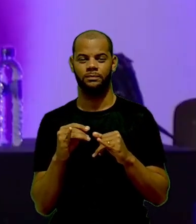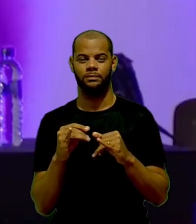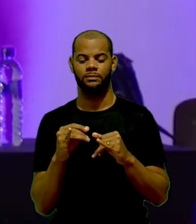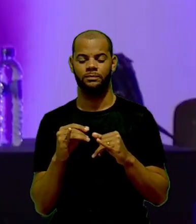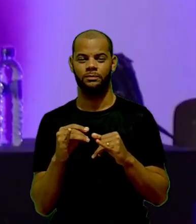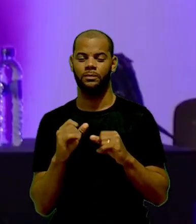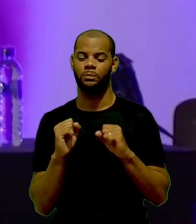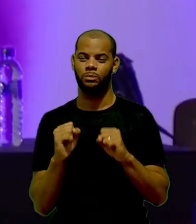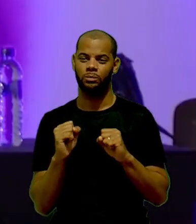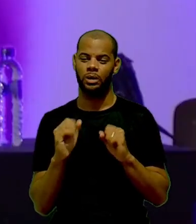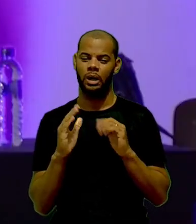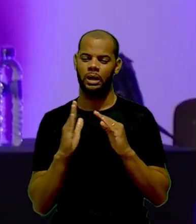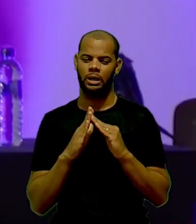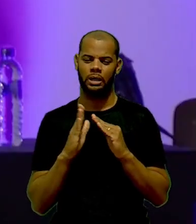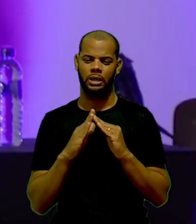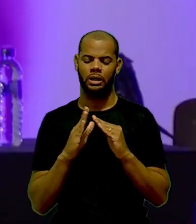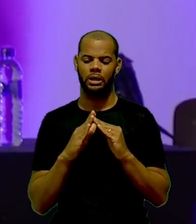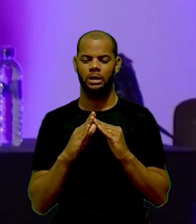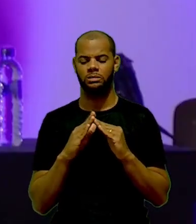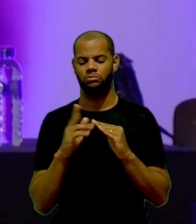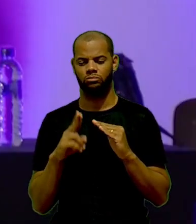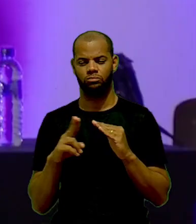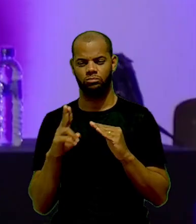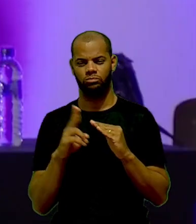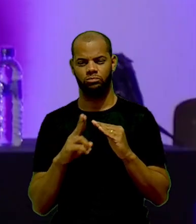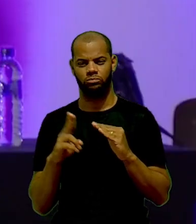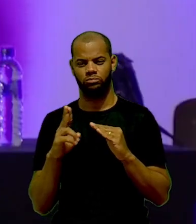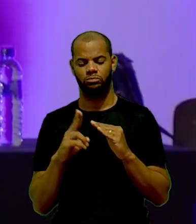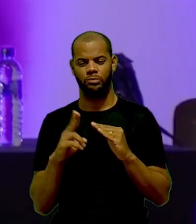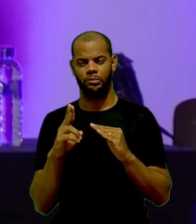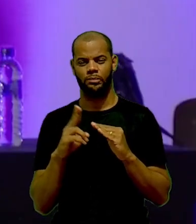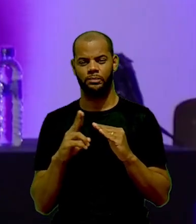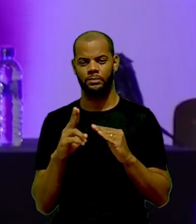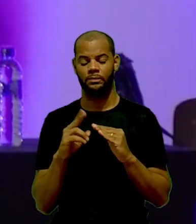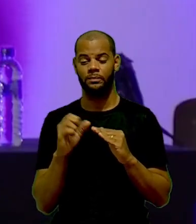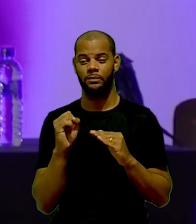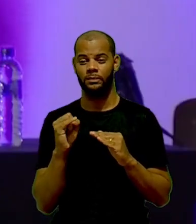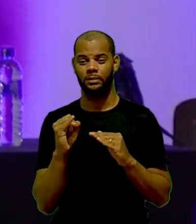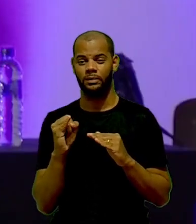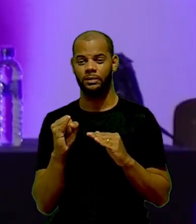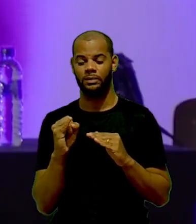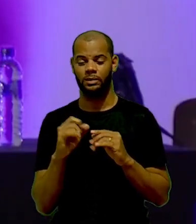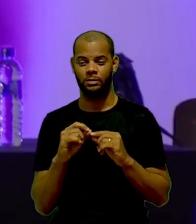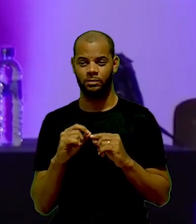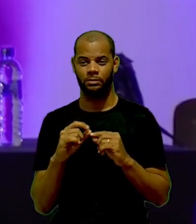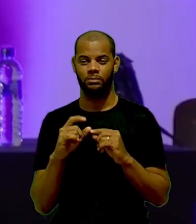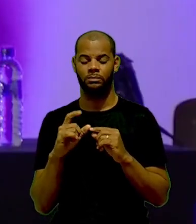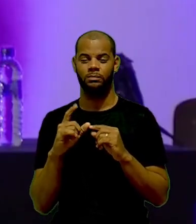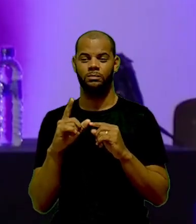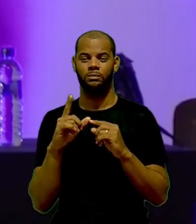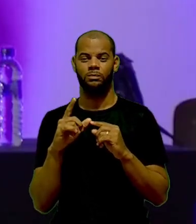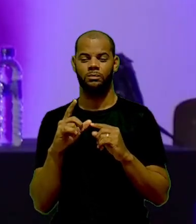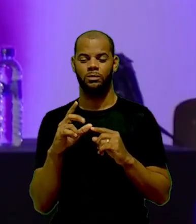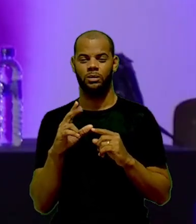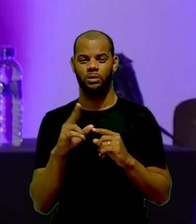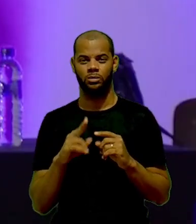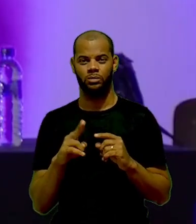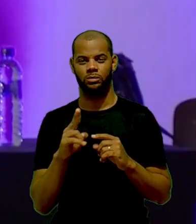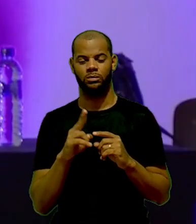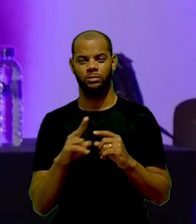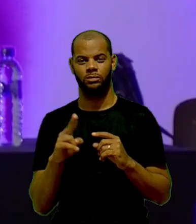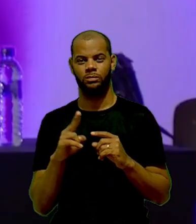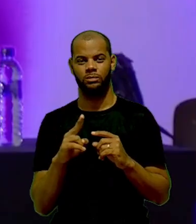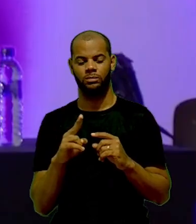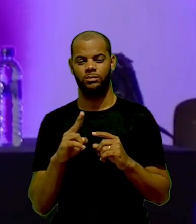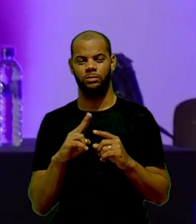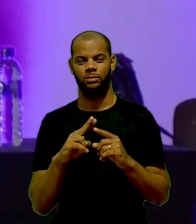poderia alimentar suas cargas, e na hora que essa energia fosse maior do que o consumo da residência,